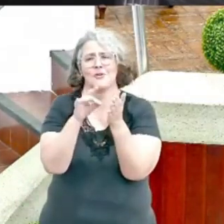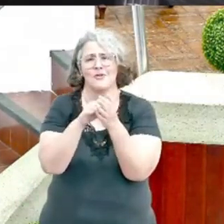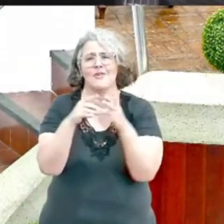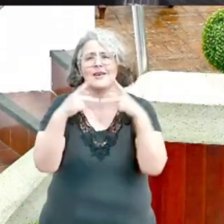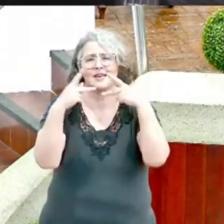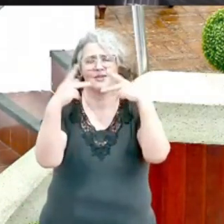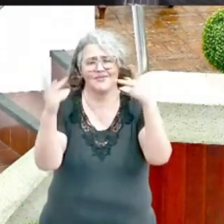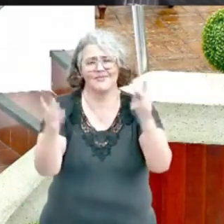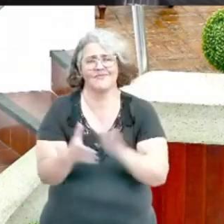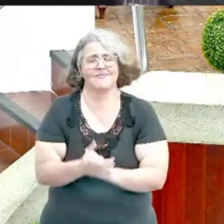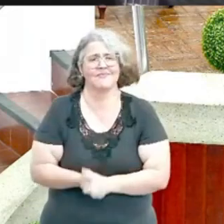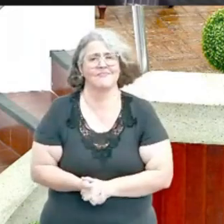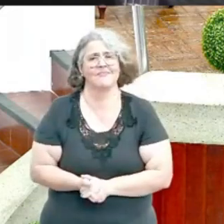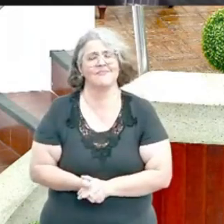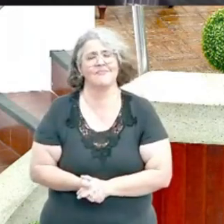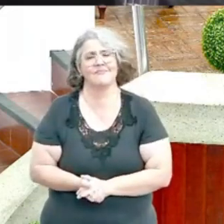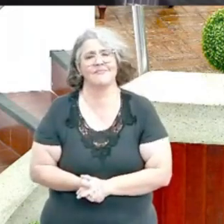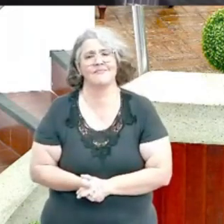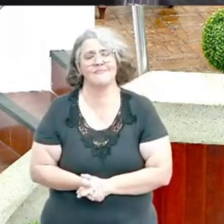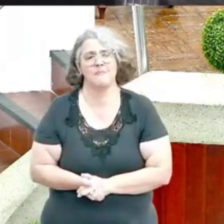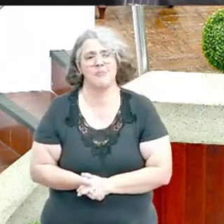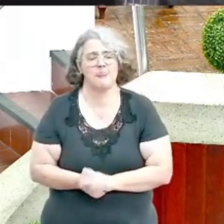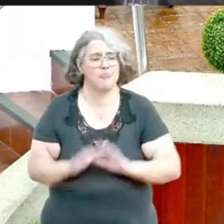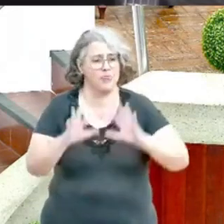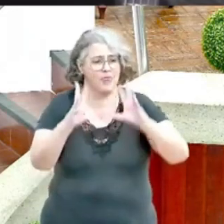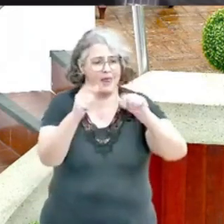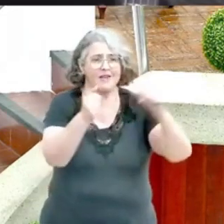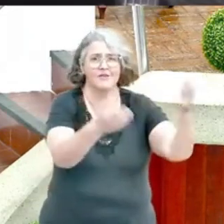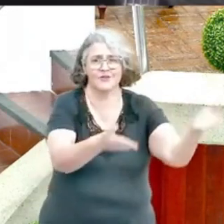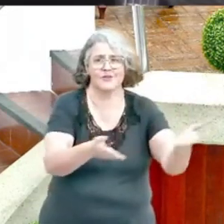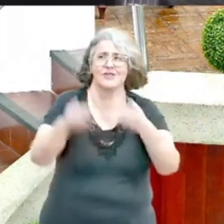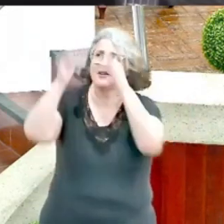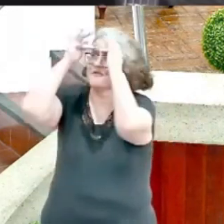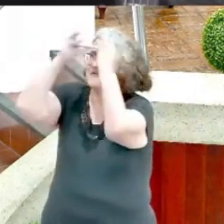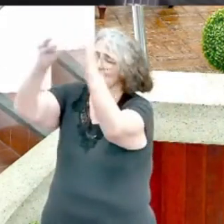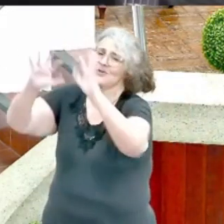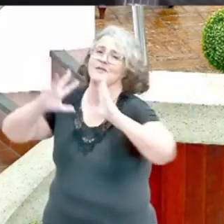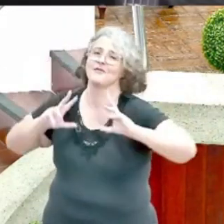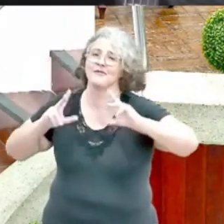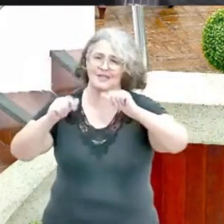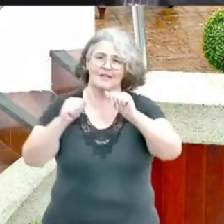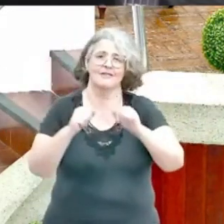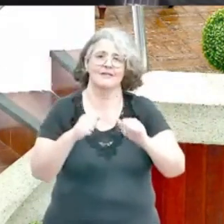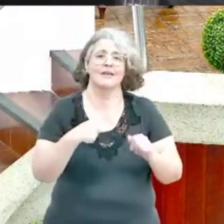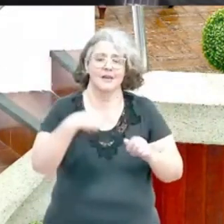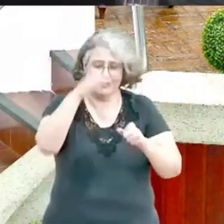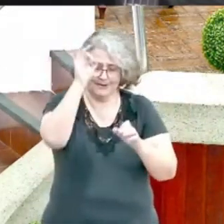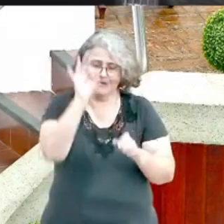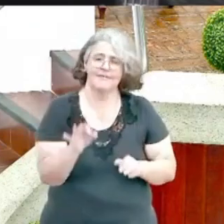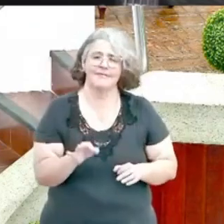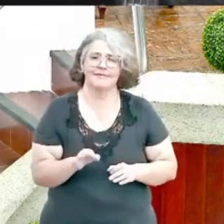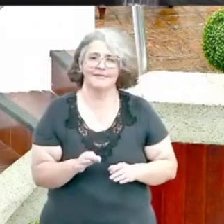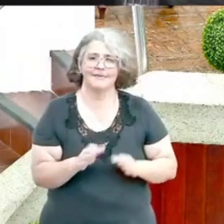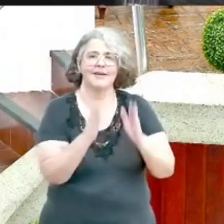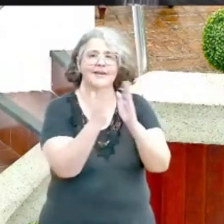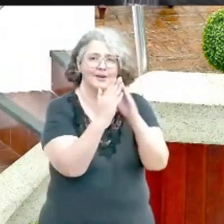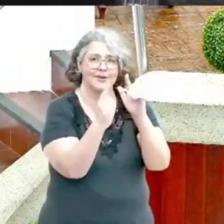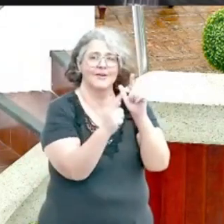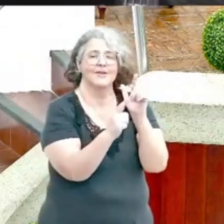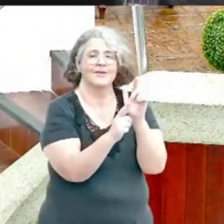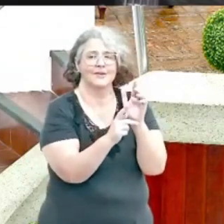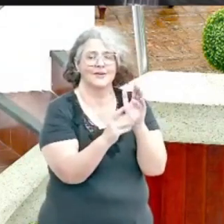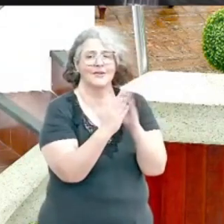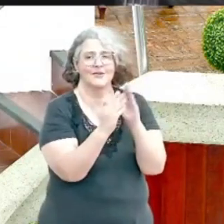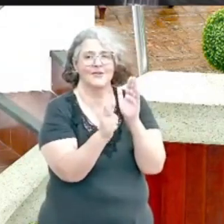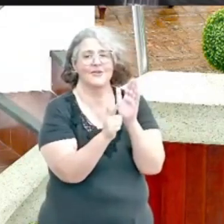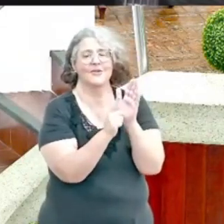as sagradas letras com toda a fidelidade. Eu estou convencido do melhor da Igreja Presbiteriana da Lapa.